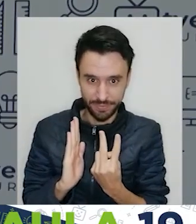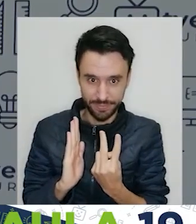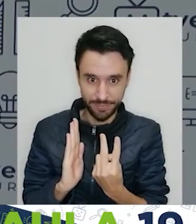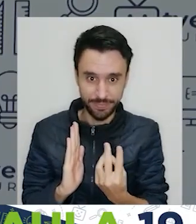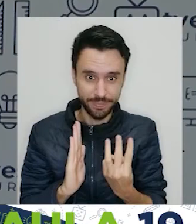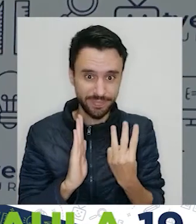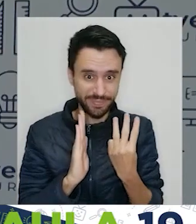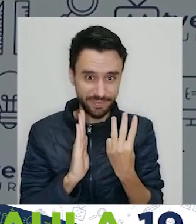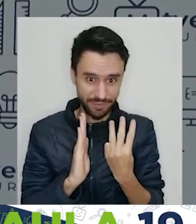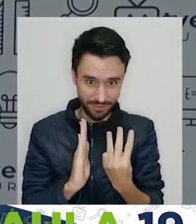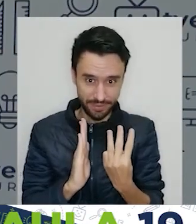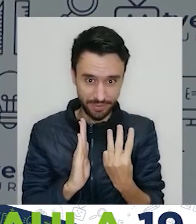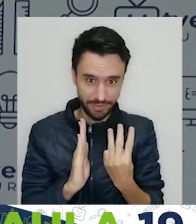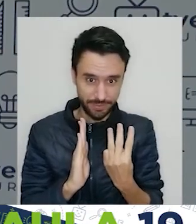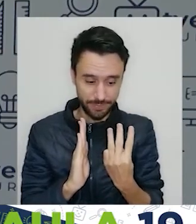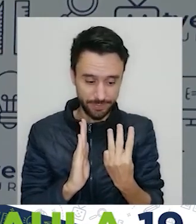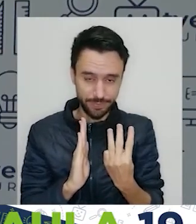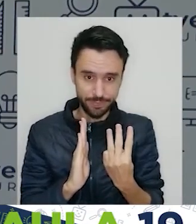2,